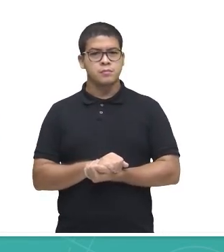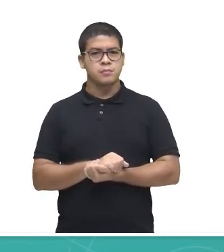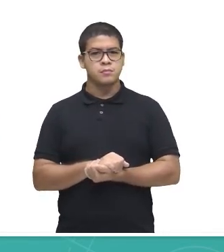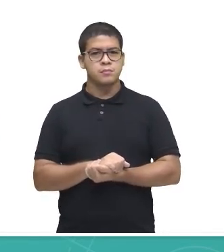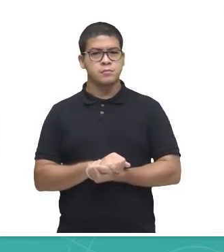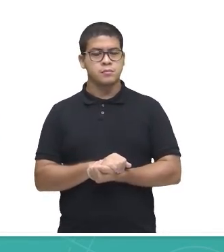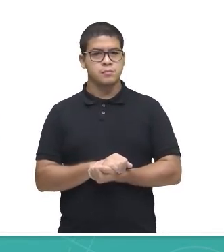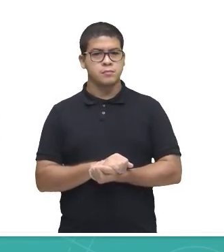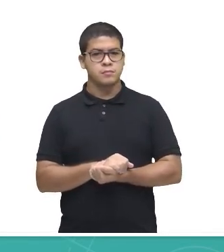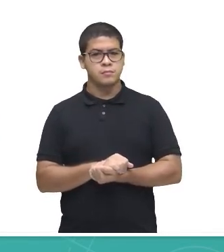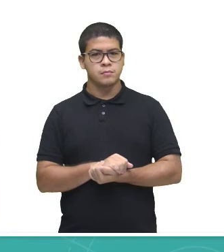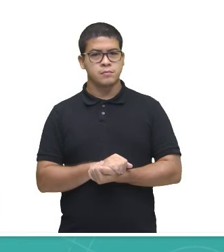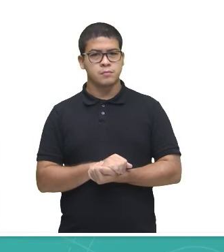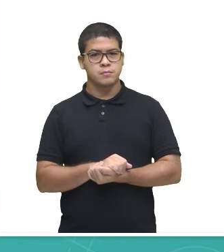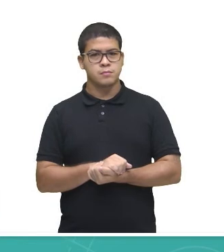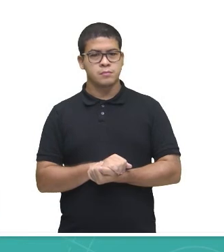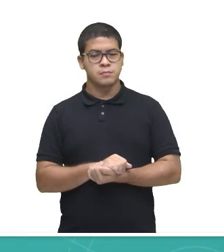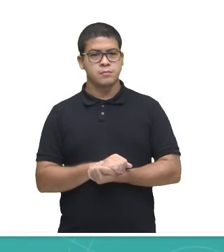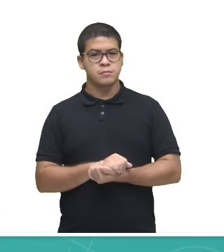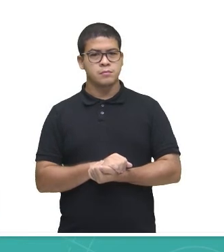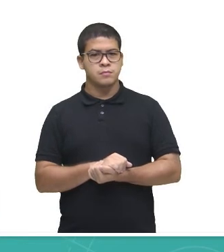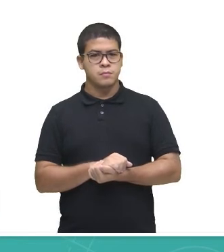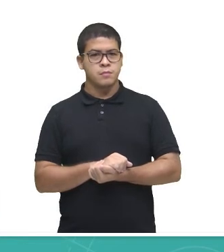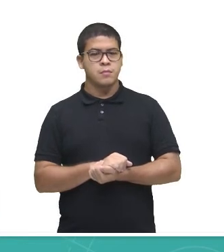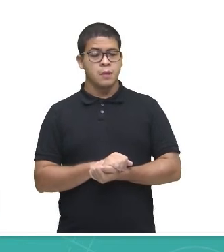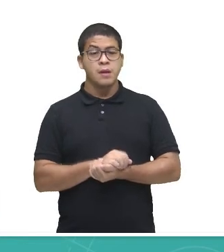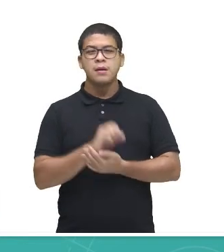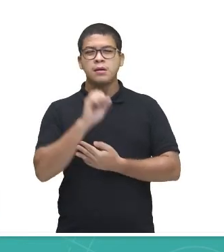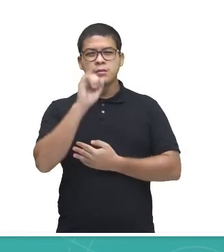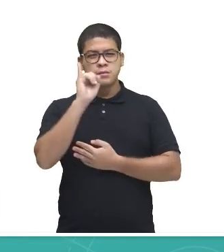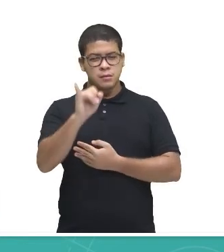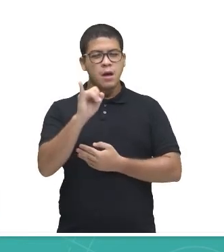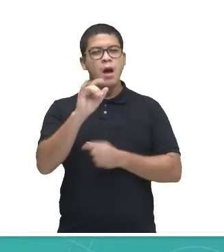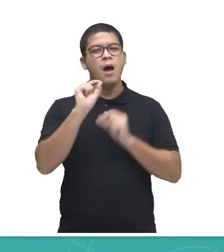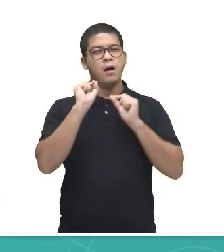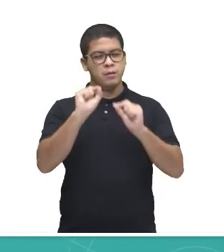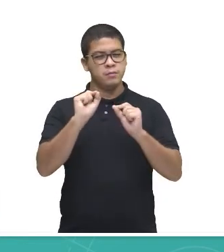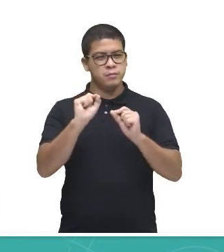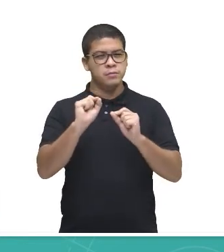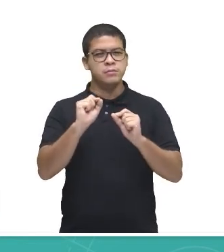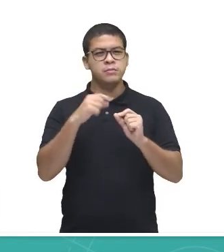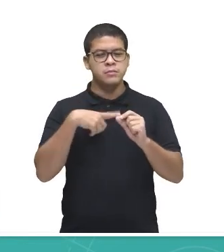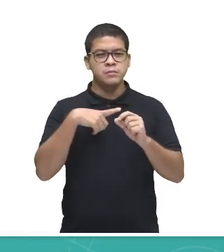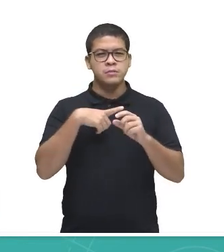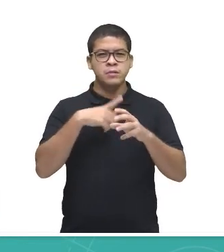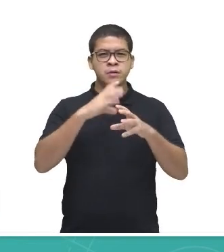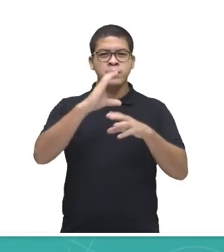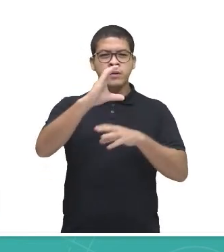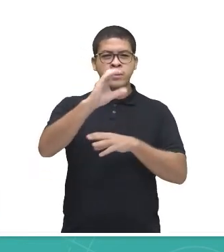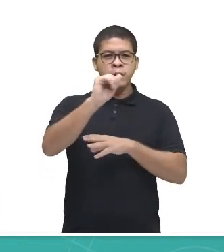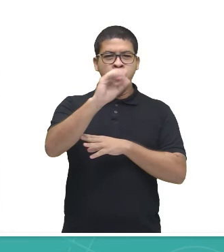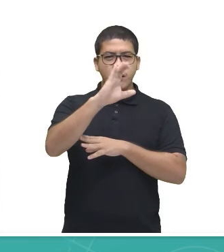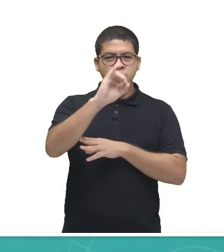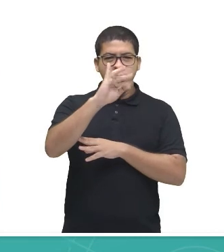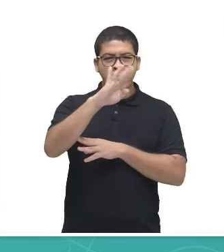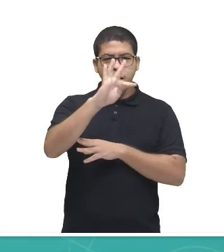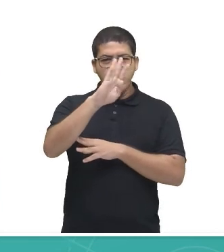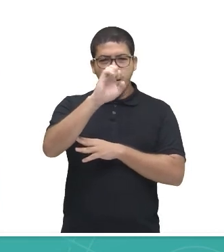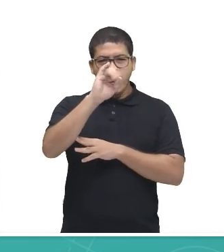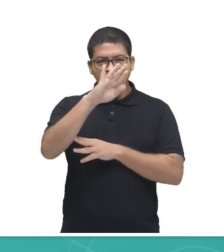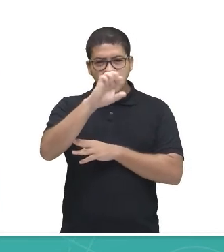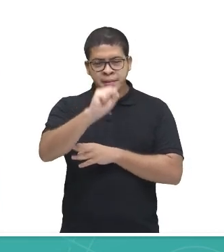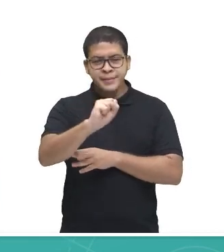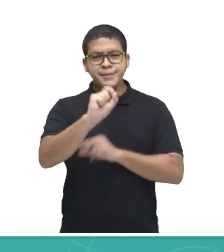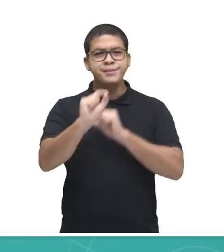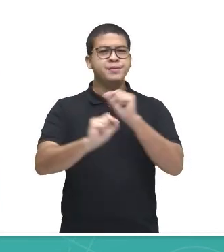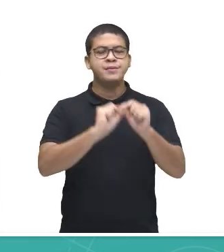de x. Beleza. Se esses ângulos, então, são colaterais, é porque a sua